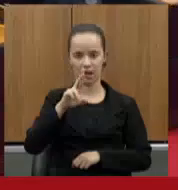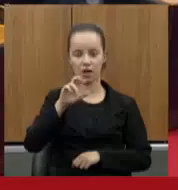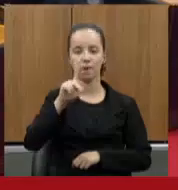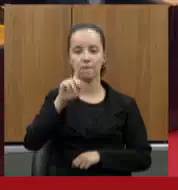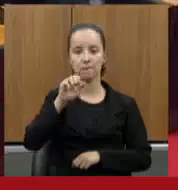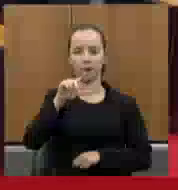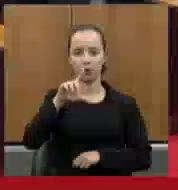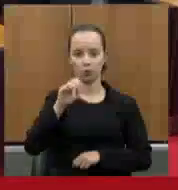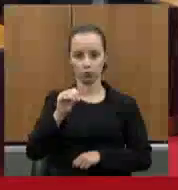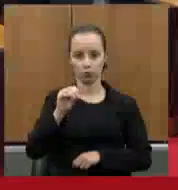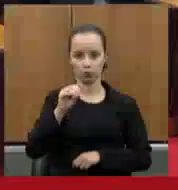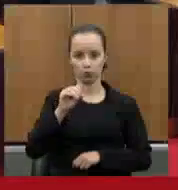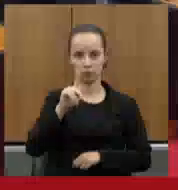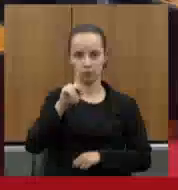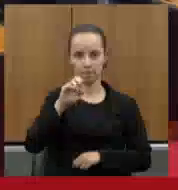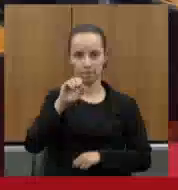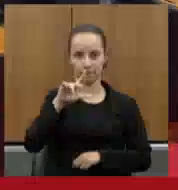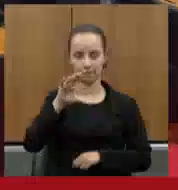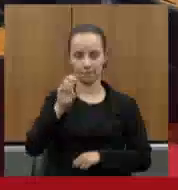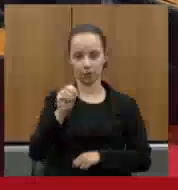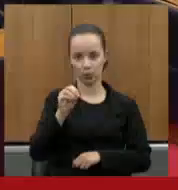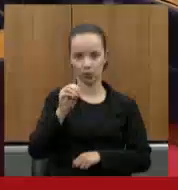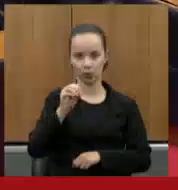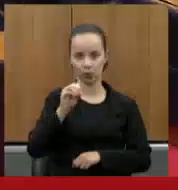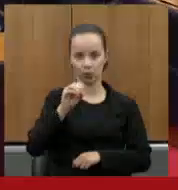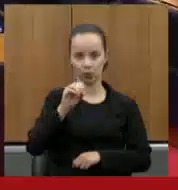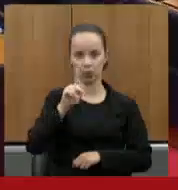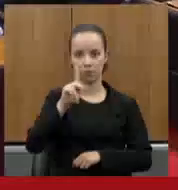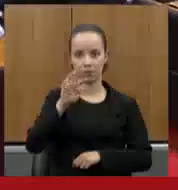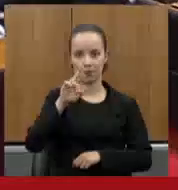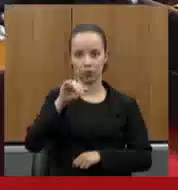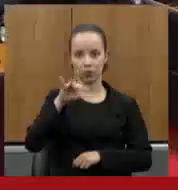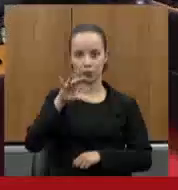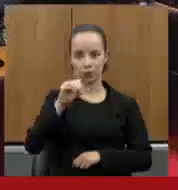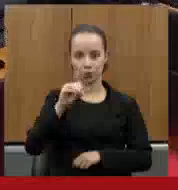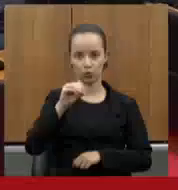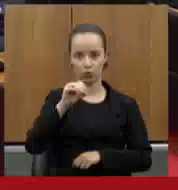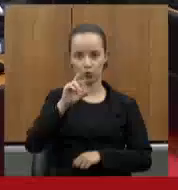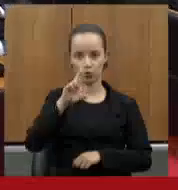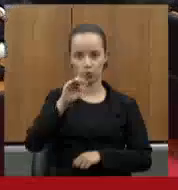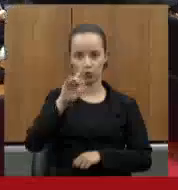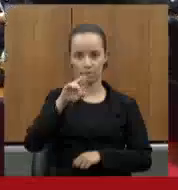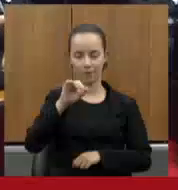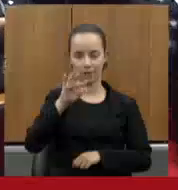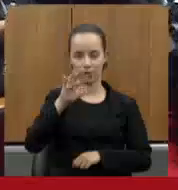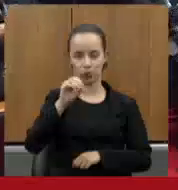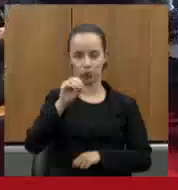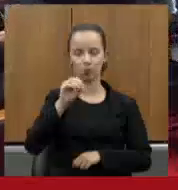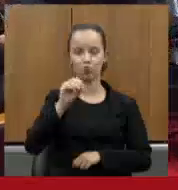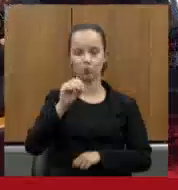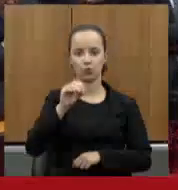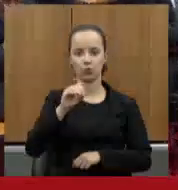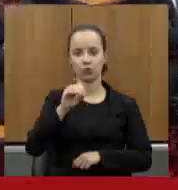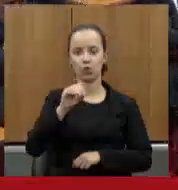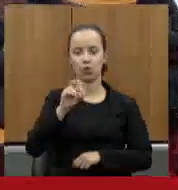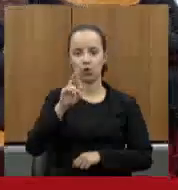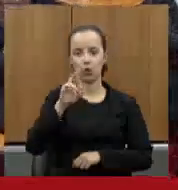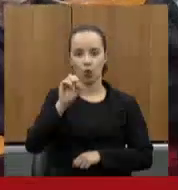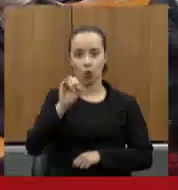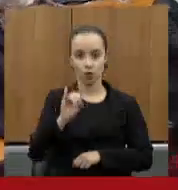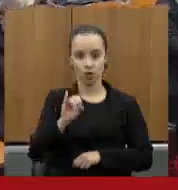Paulo Petersen, Paulo Piau, Petrônio Matias, Roberto Luiz Soares, Rui